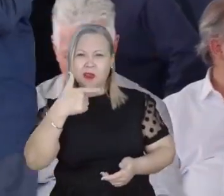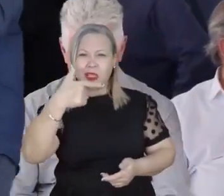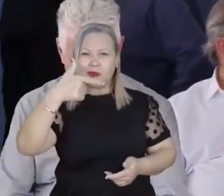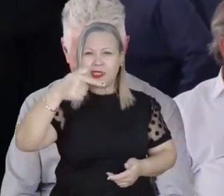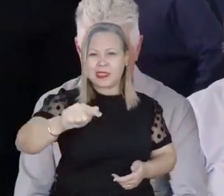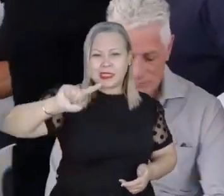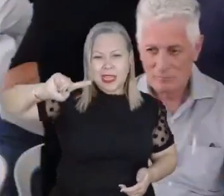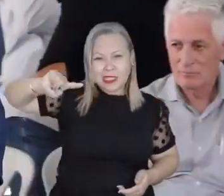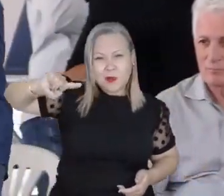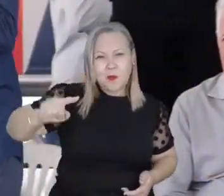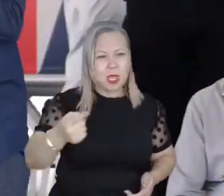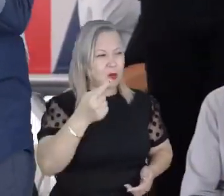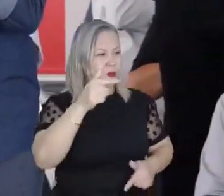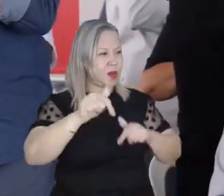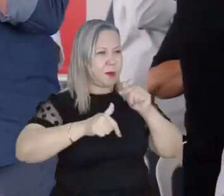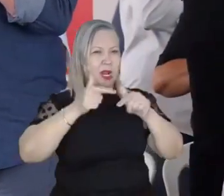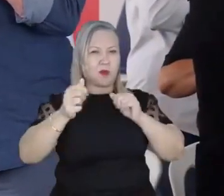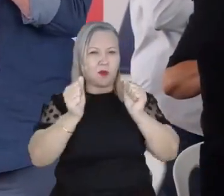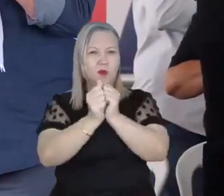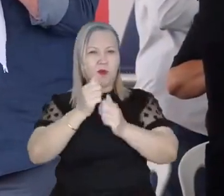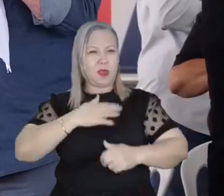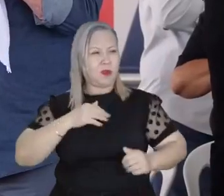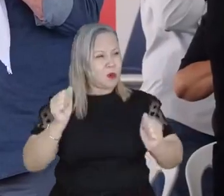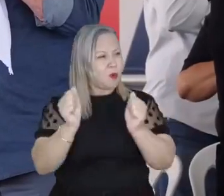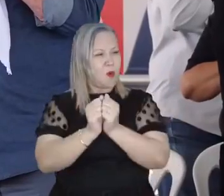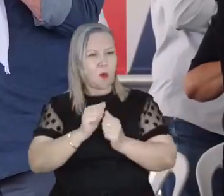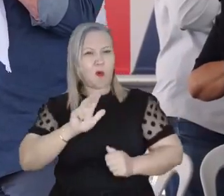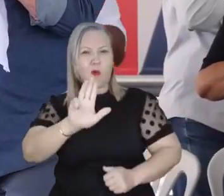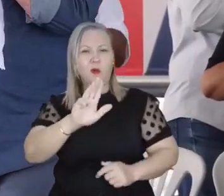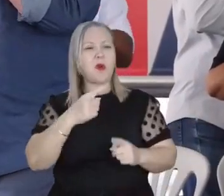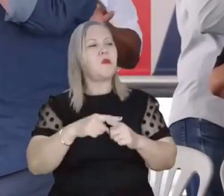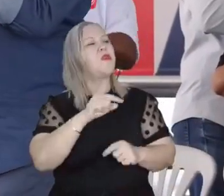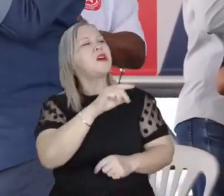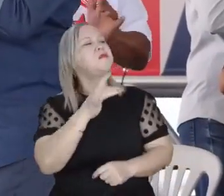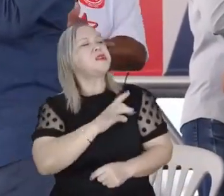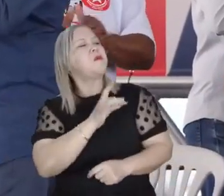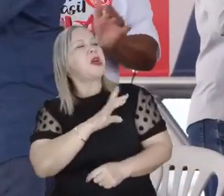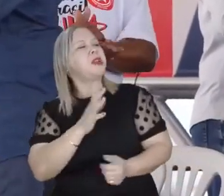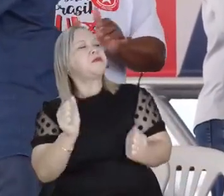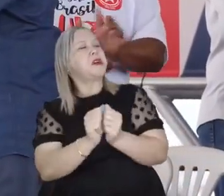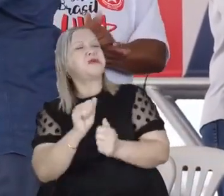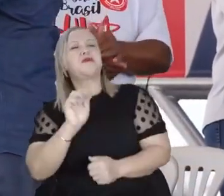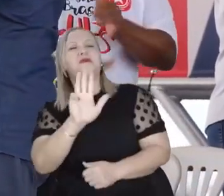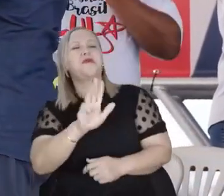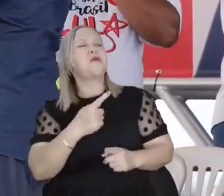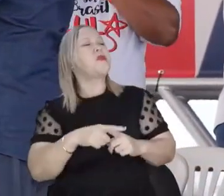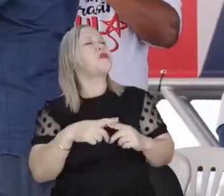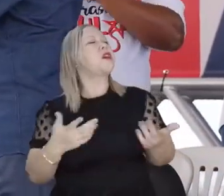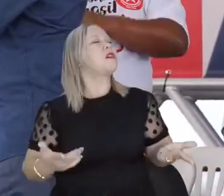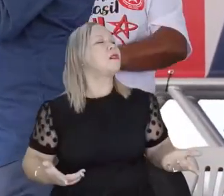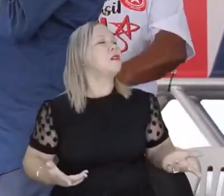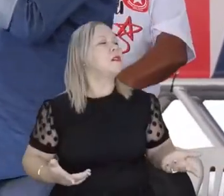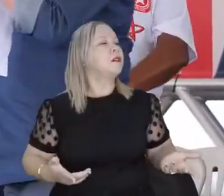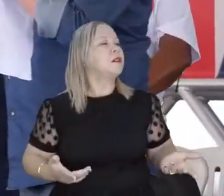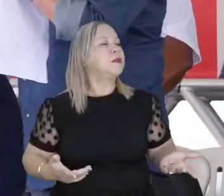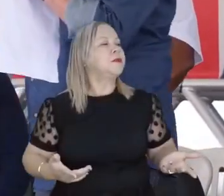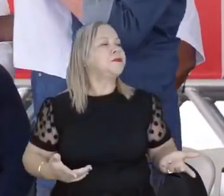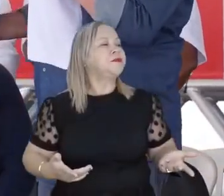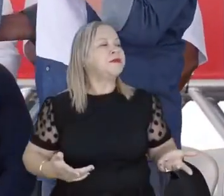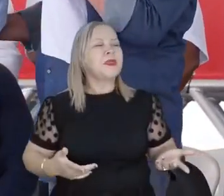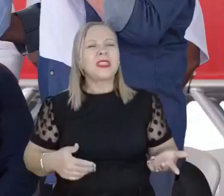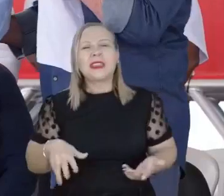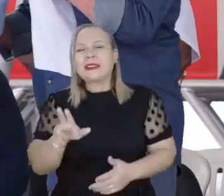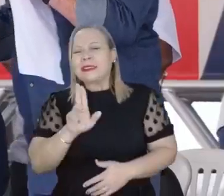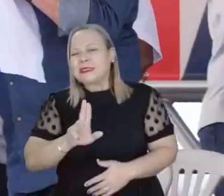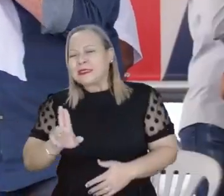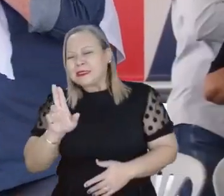Eu estou com Lula. Por que você tem medo de estar com Lula? E ele foi de uma utilidade extraordinária na minha